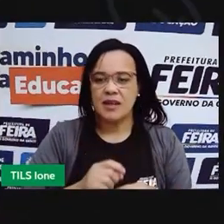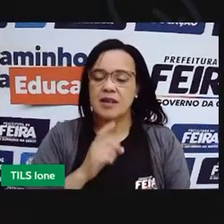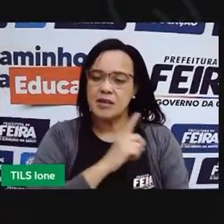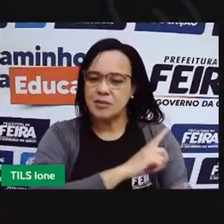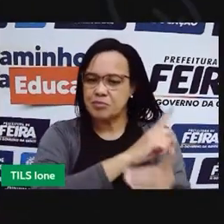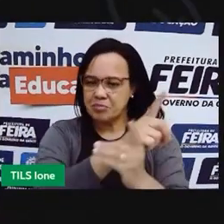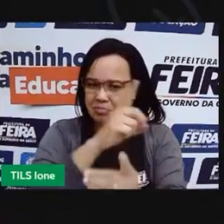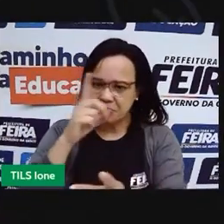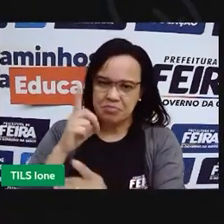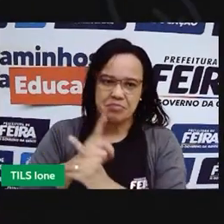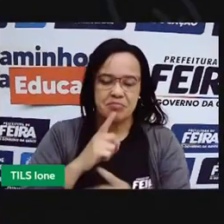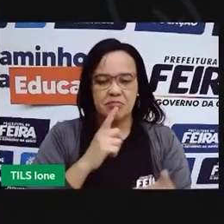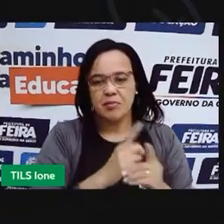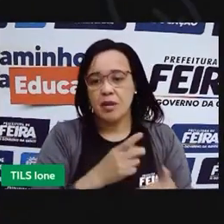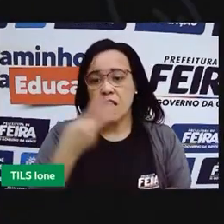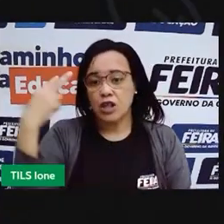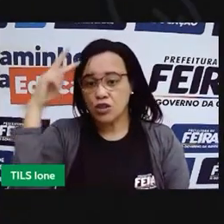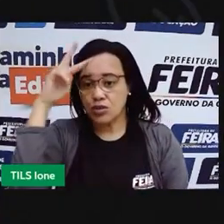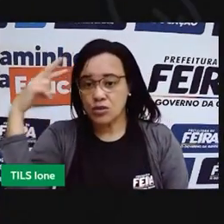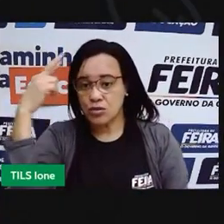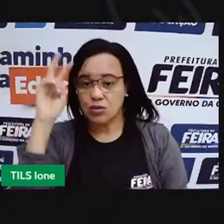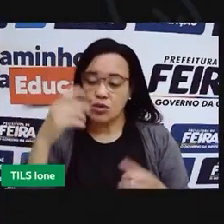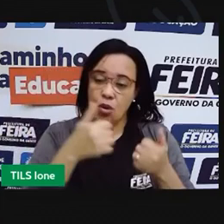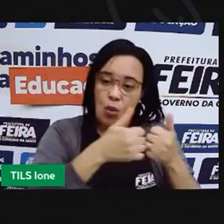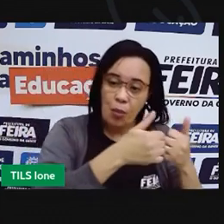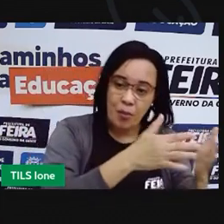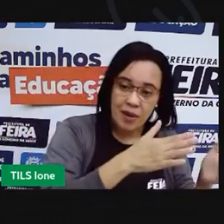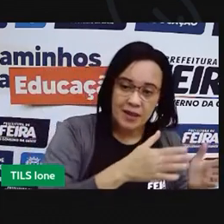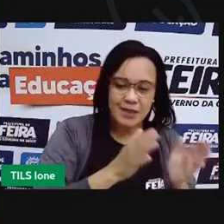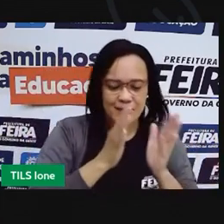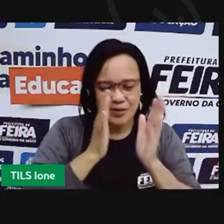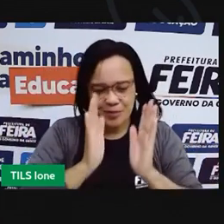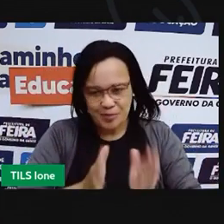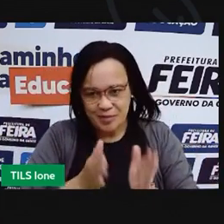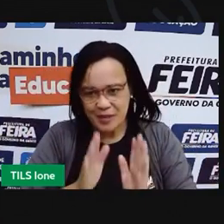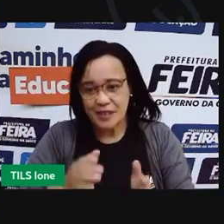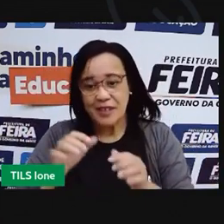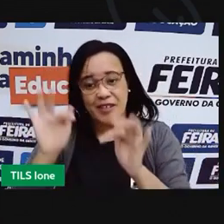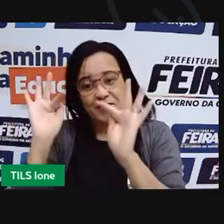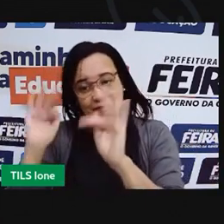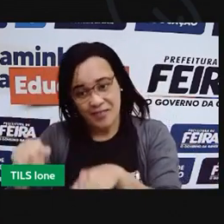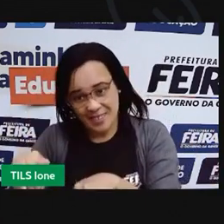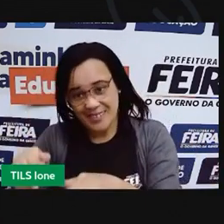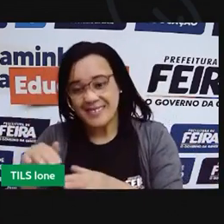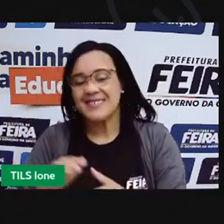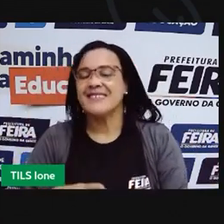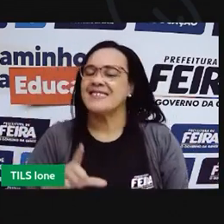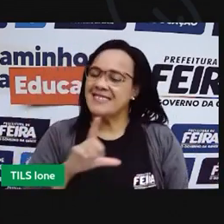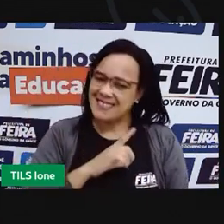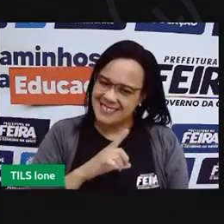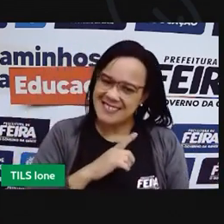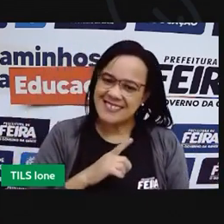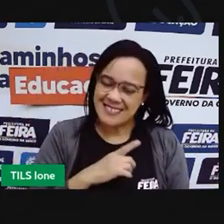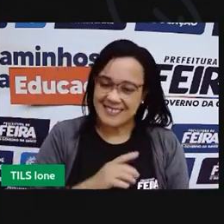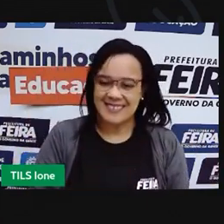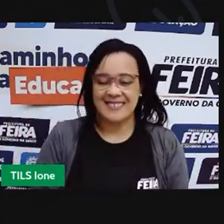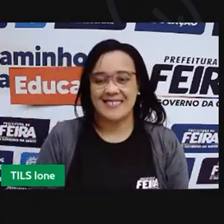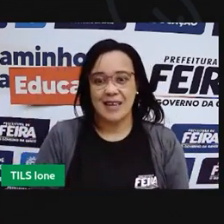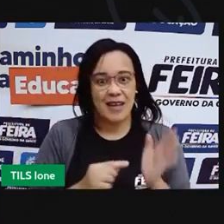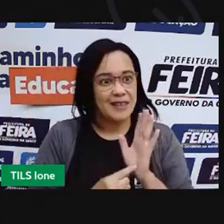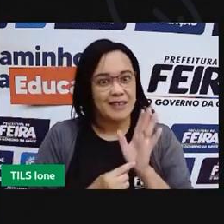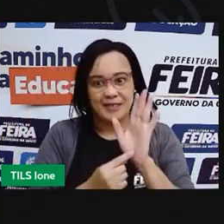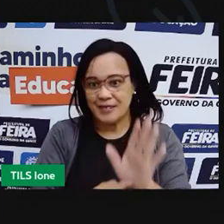no início da história, no final, no meio, né? Início, meio e fim, identificando ali